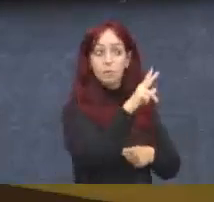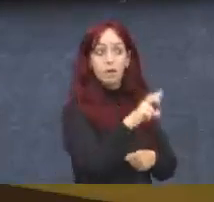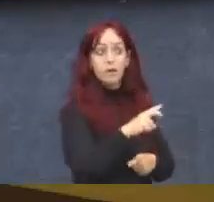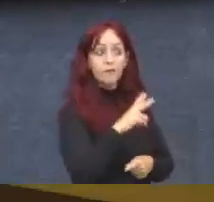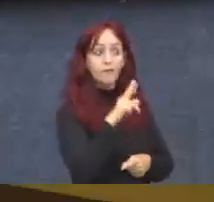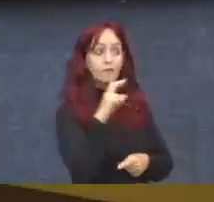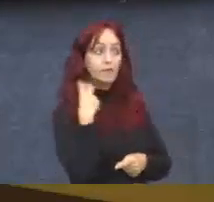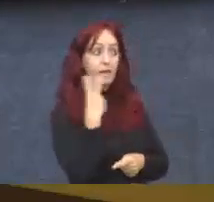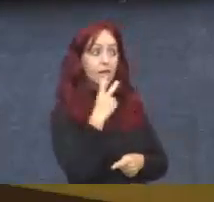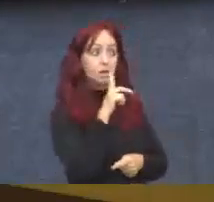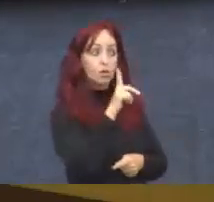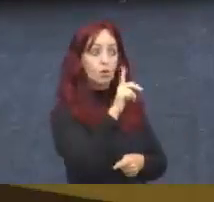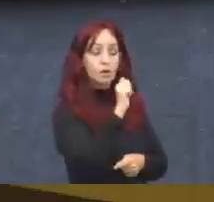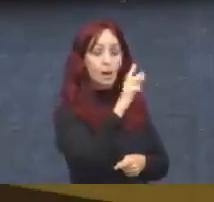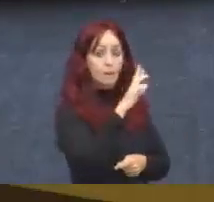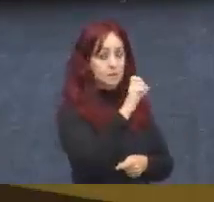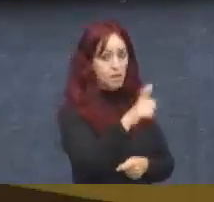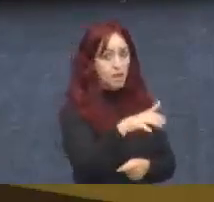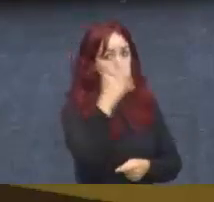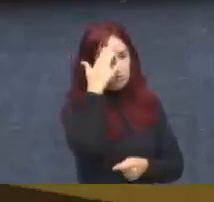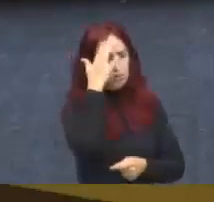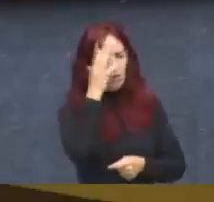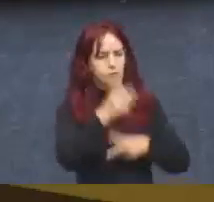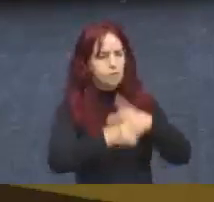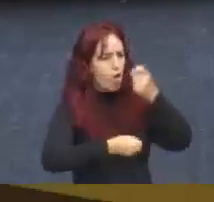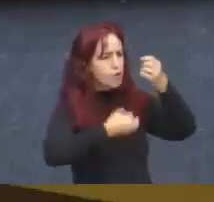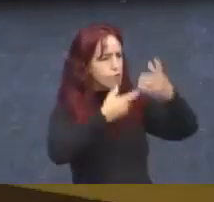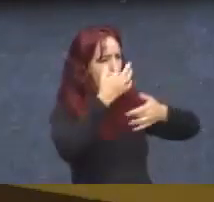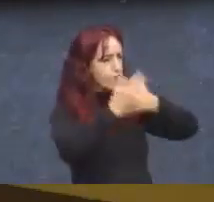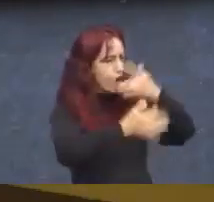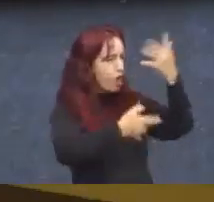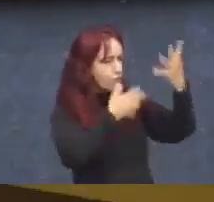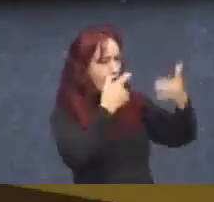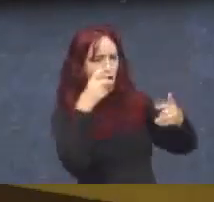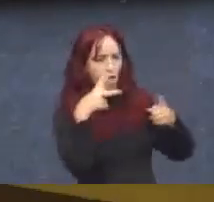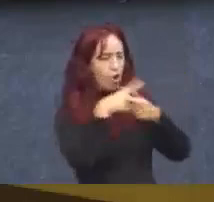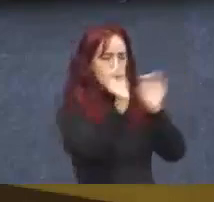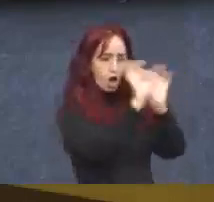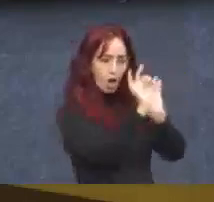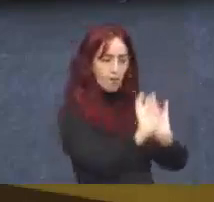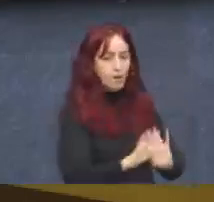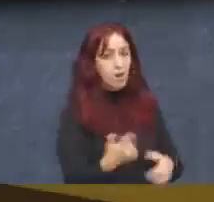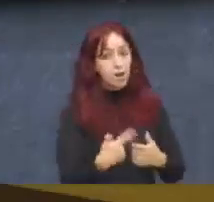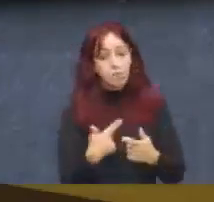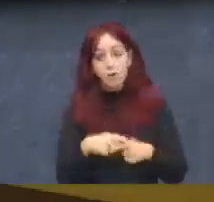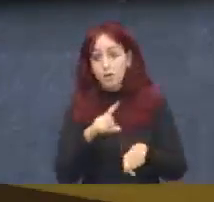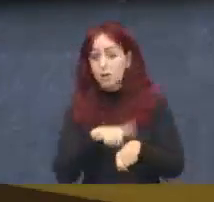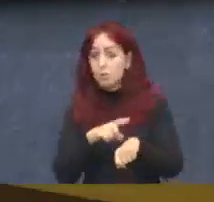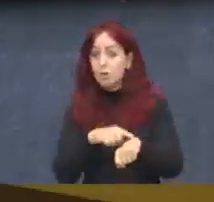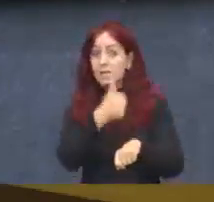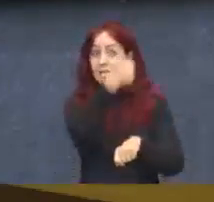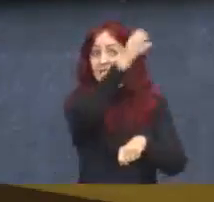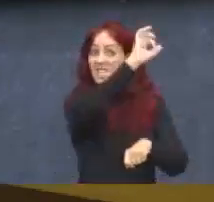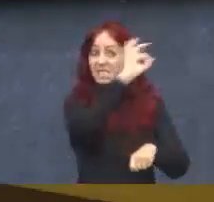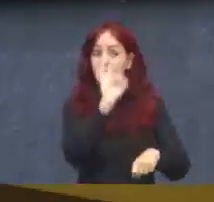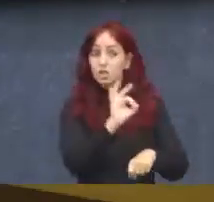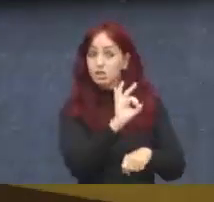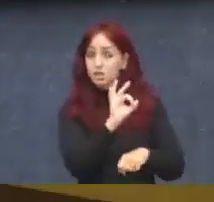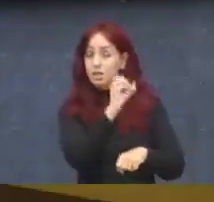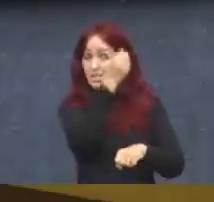tempo dele, o tanto que ele fala, eu sabia que não daria uma parte, porque era um momento dos 100 dias da Câmara.